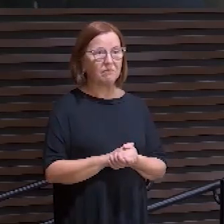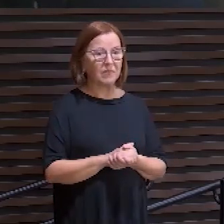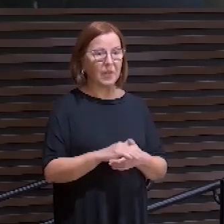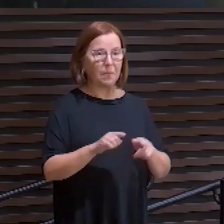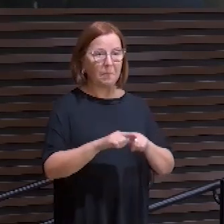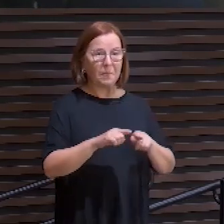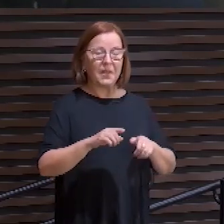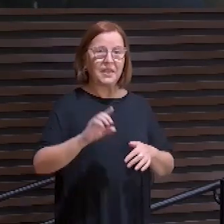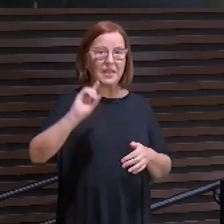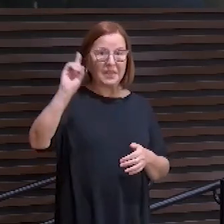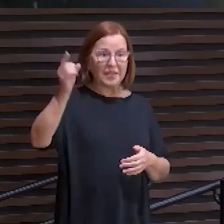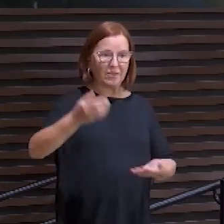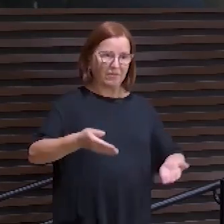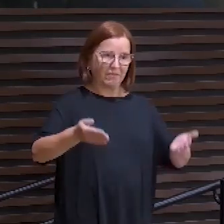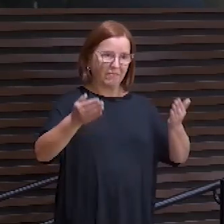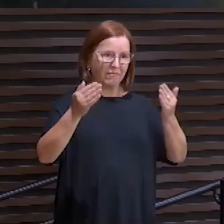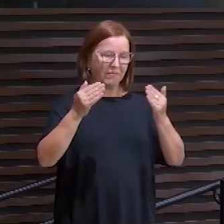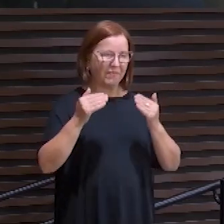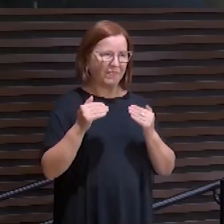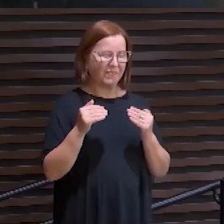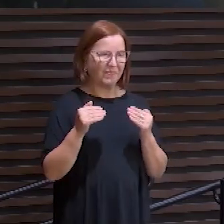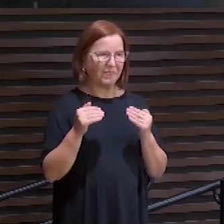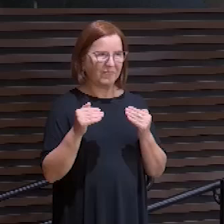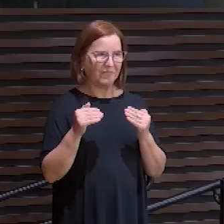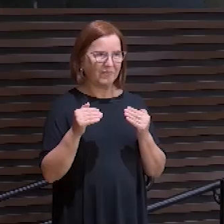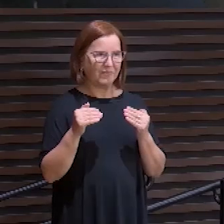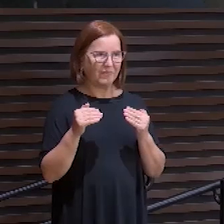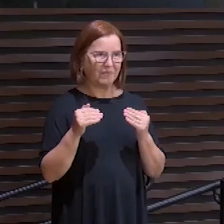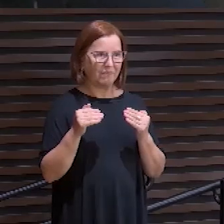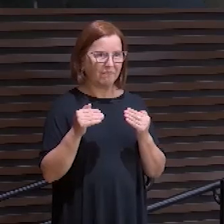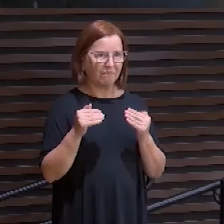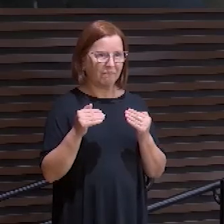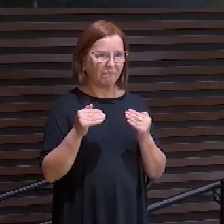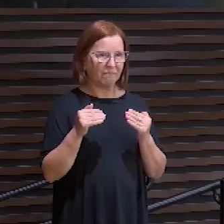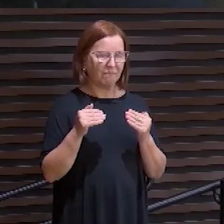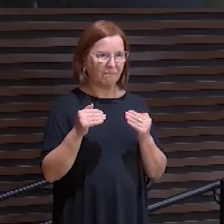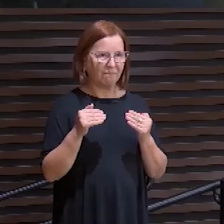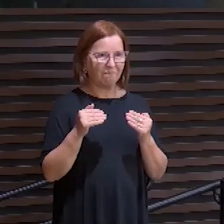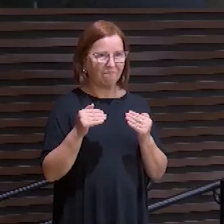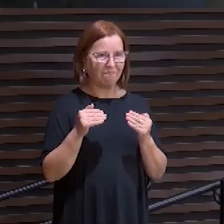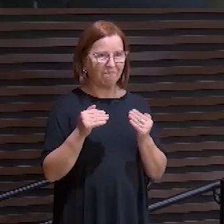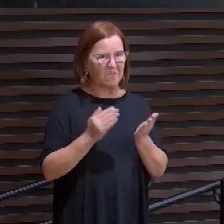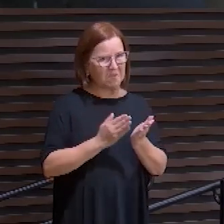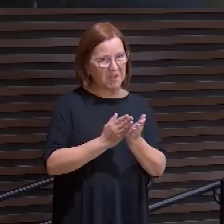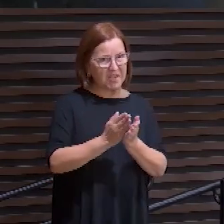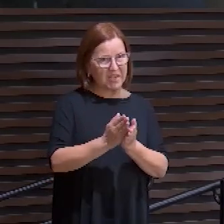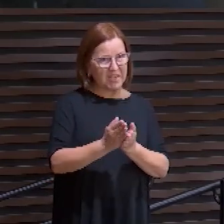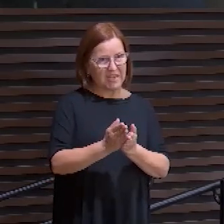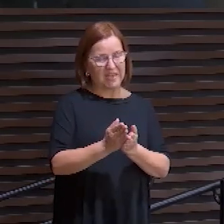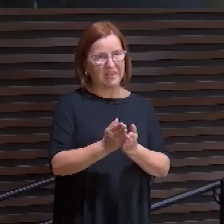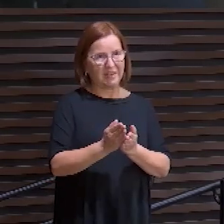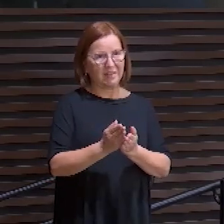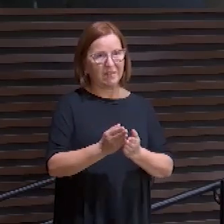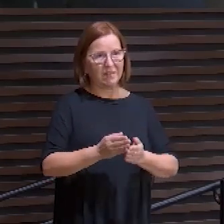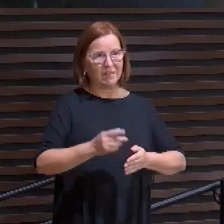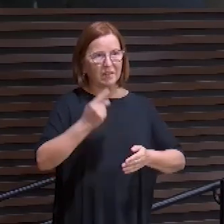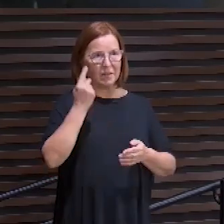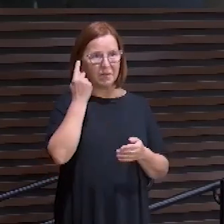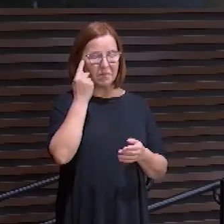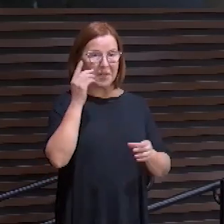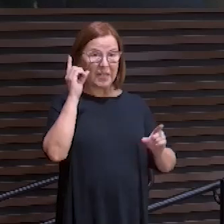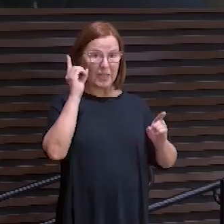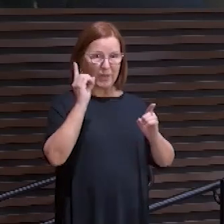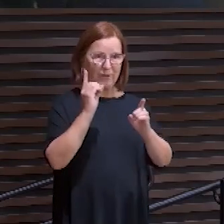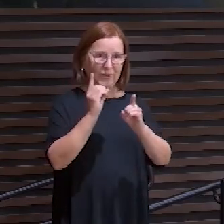tem dado um rumo para alguns, para encontrar naquilo que